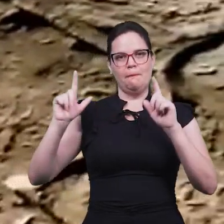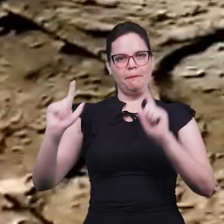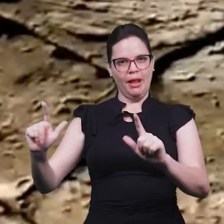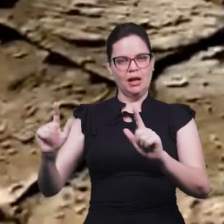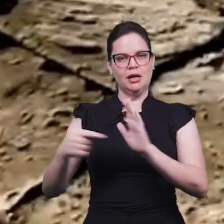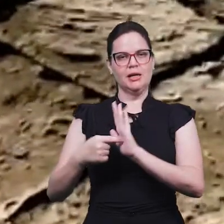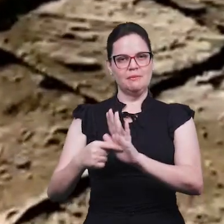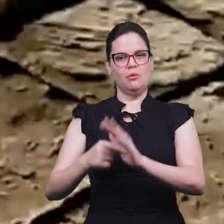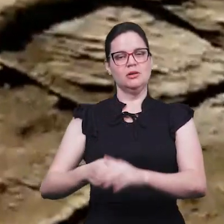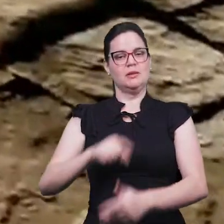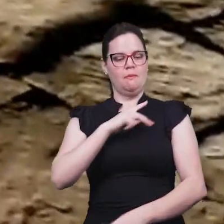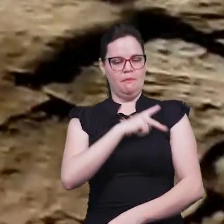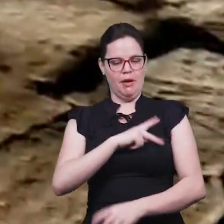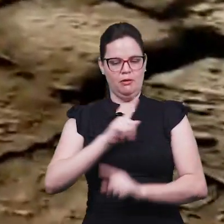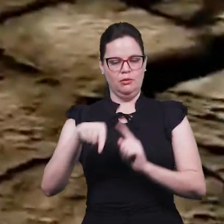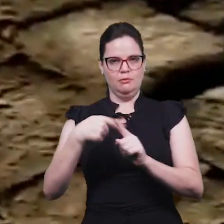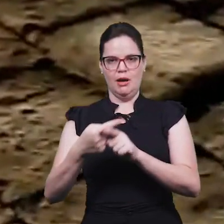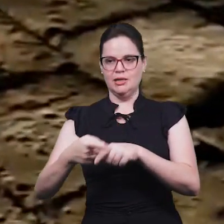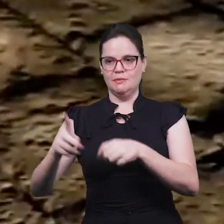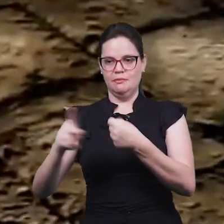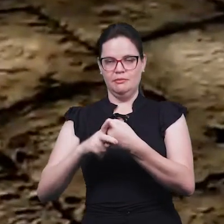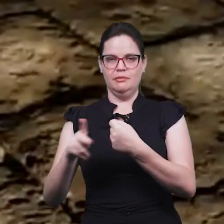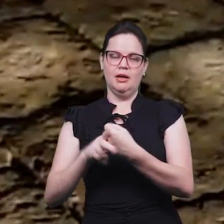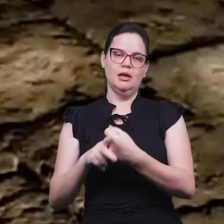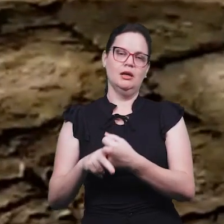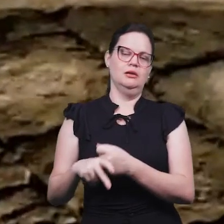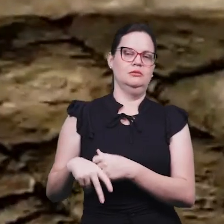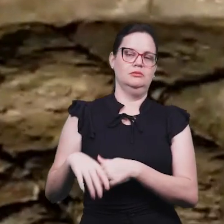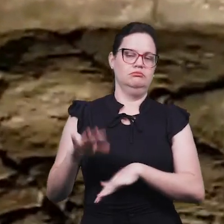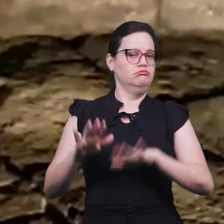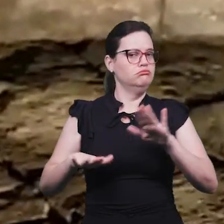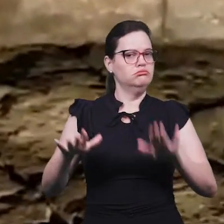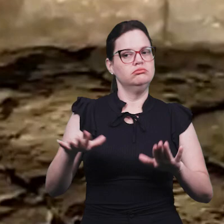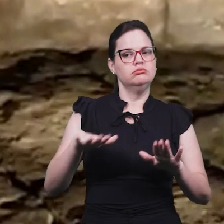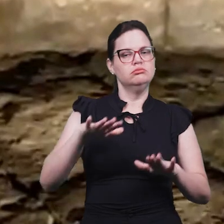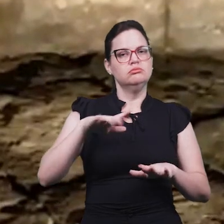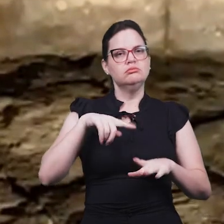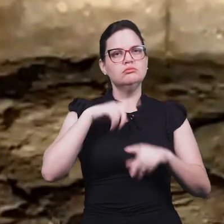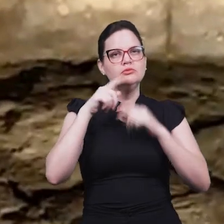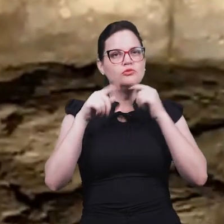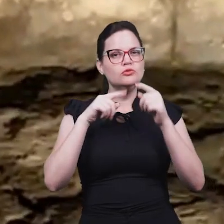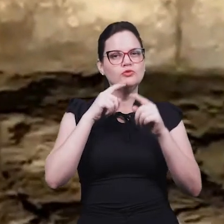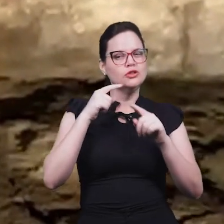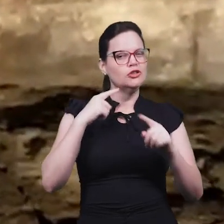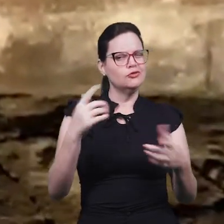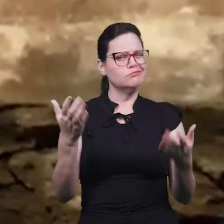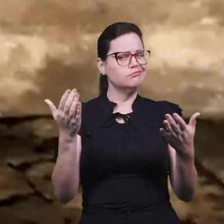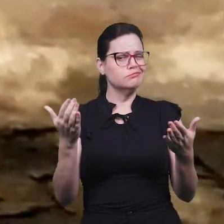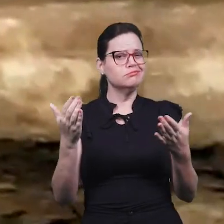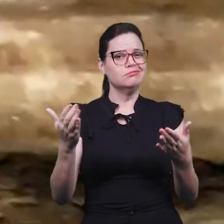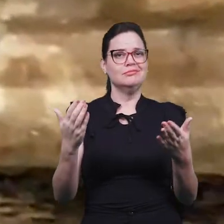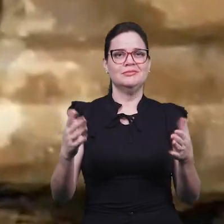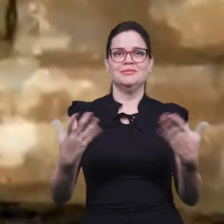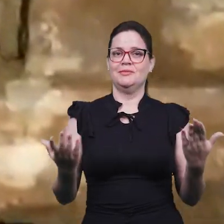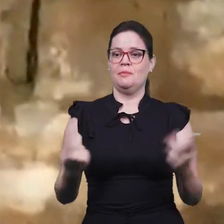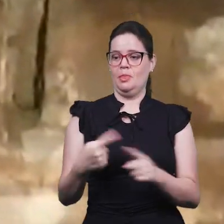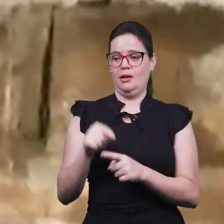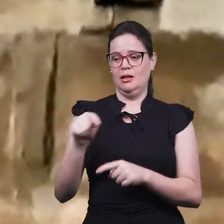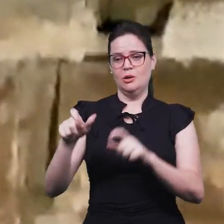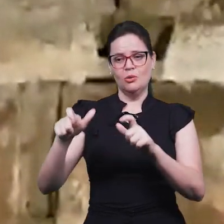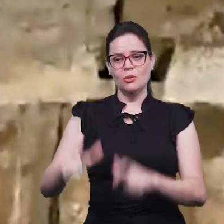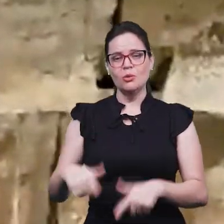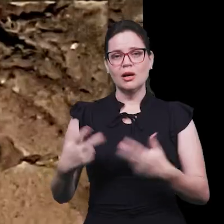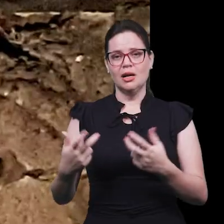placa que tem lá na prisão Mamertina, lá em Roma, é uma placa um pouco suspeita, porque lá diz que é a